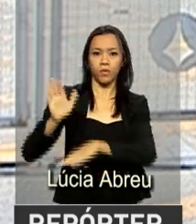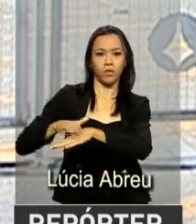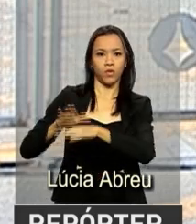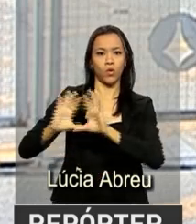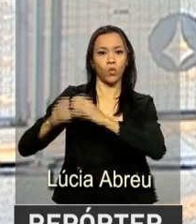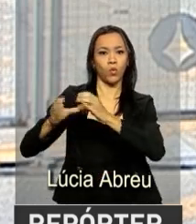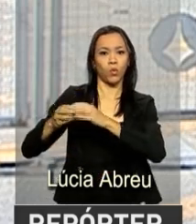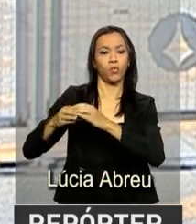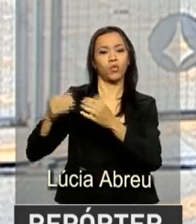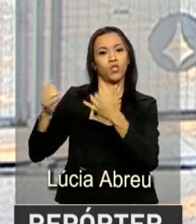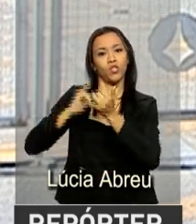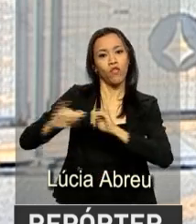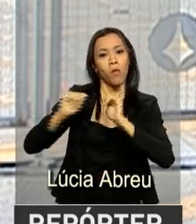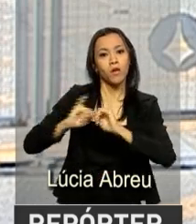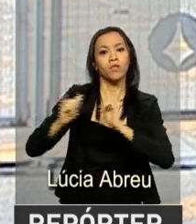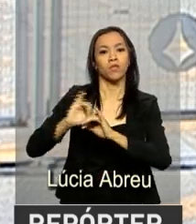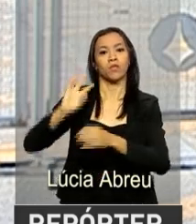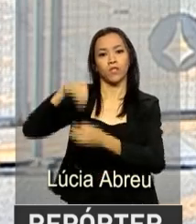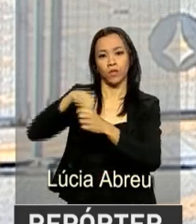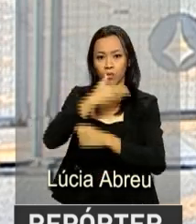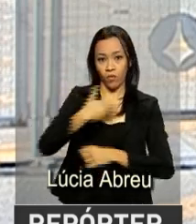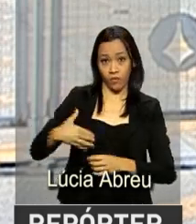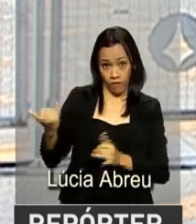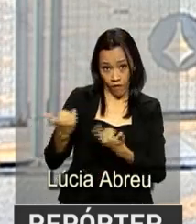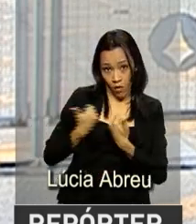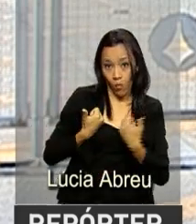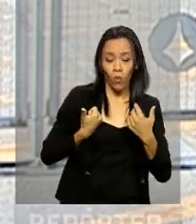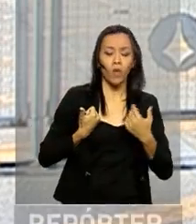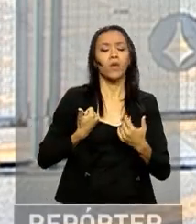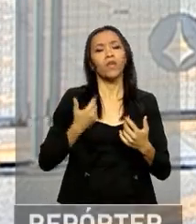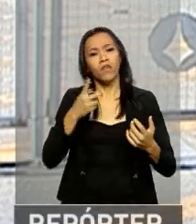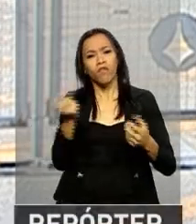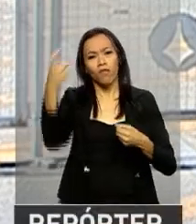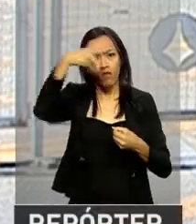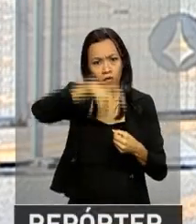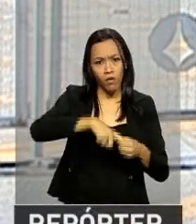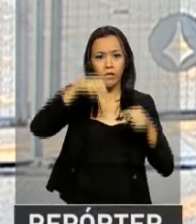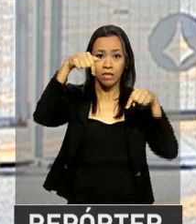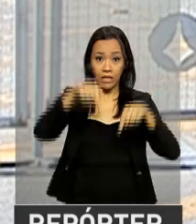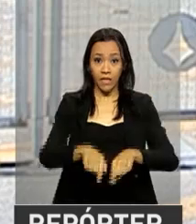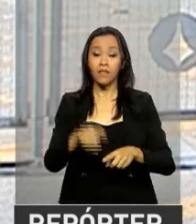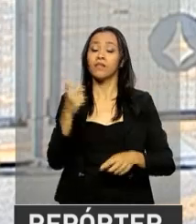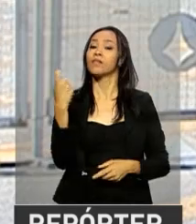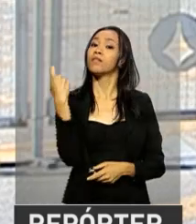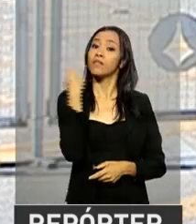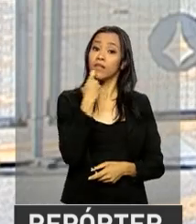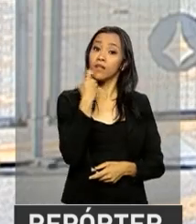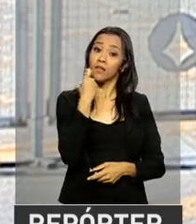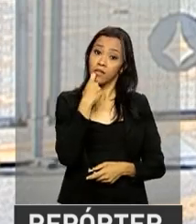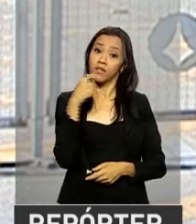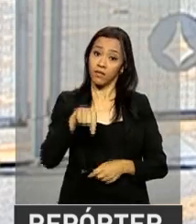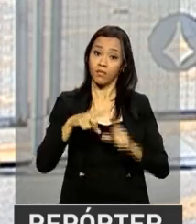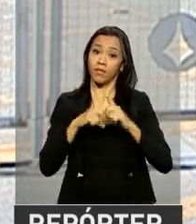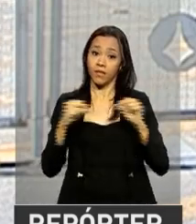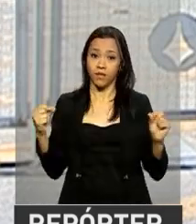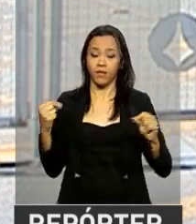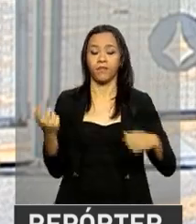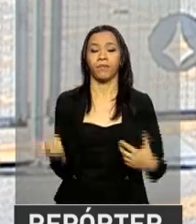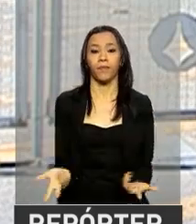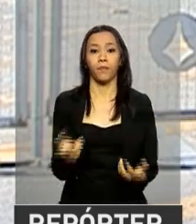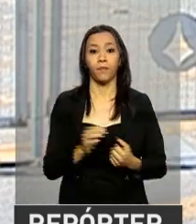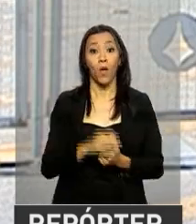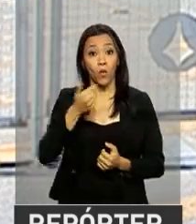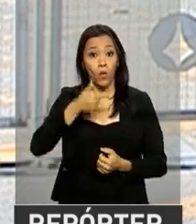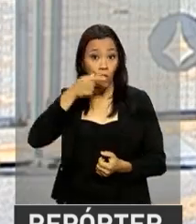comunicação do governo temer deve retomar a agenda nesta sexta-feira normalmente aqui em Brasília e olha